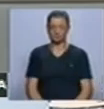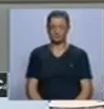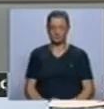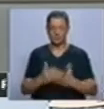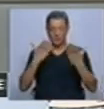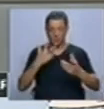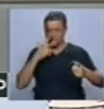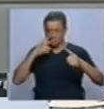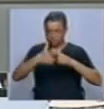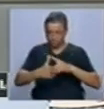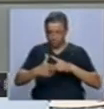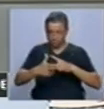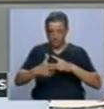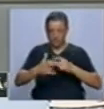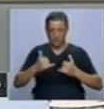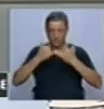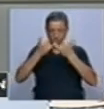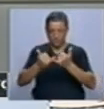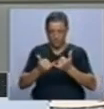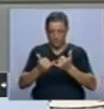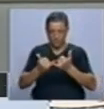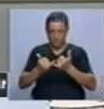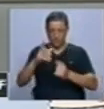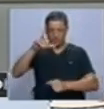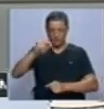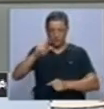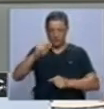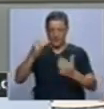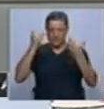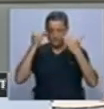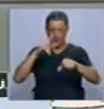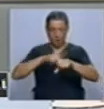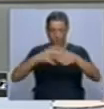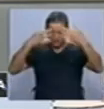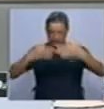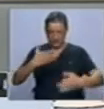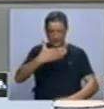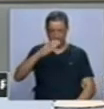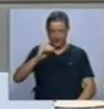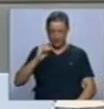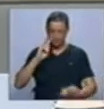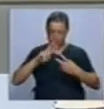Fazemos uma pausa nesta edição. Estamos de regresso também com as notícias à hora certa, às 10. Até já.